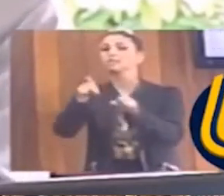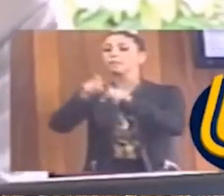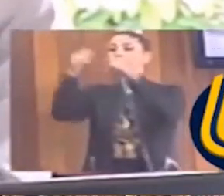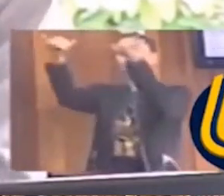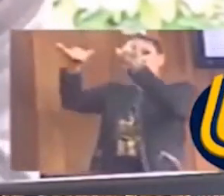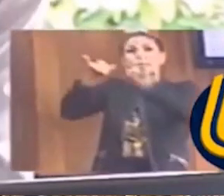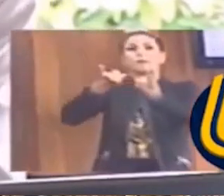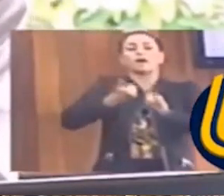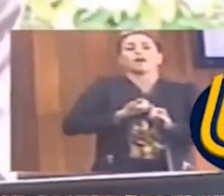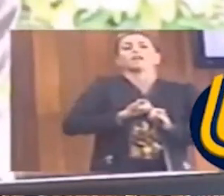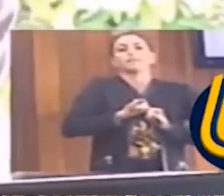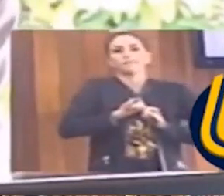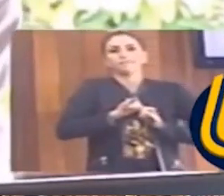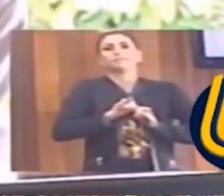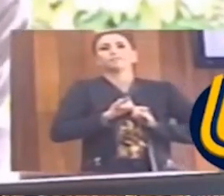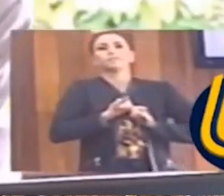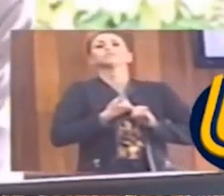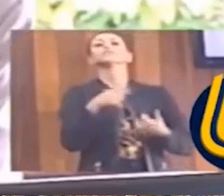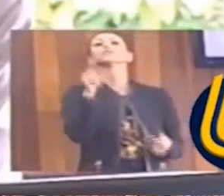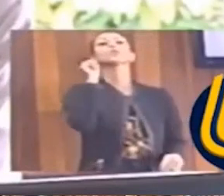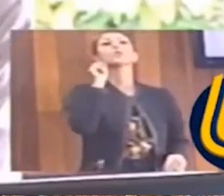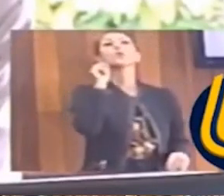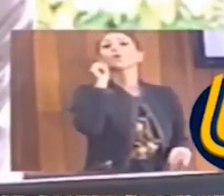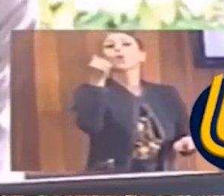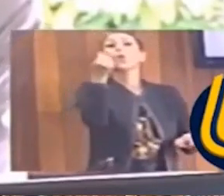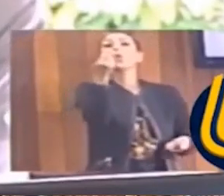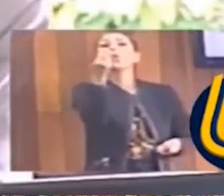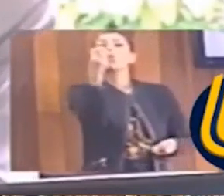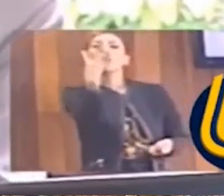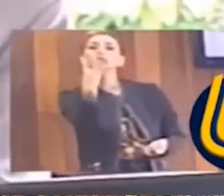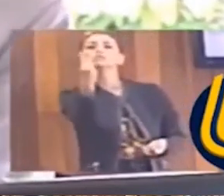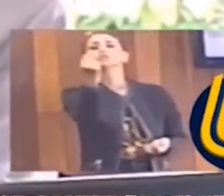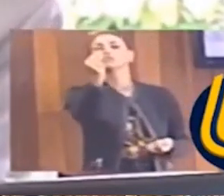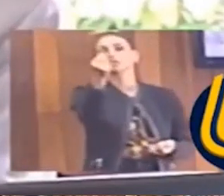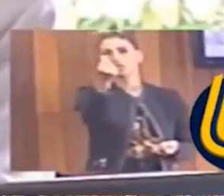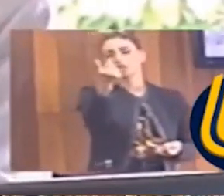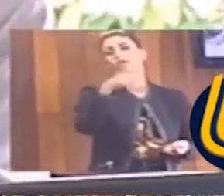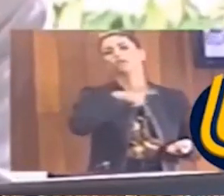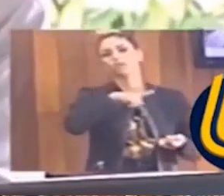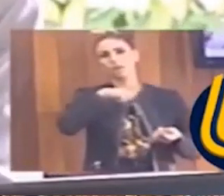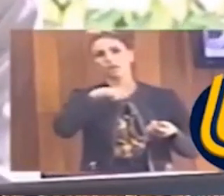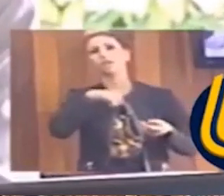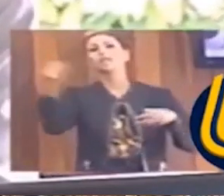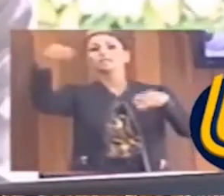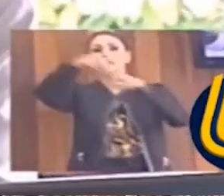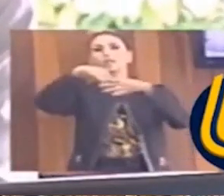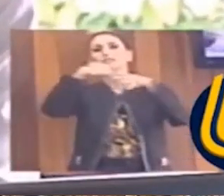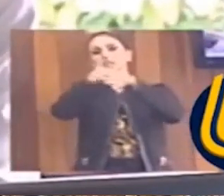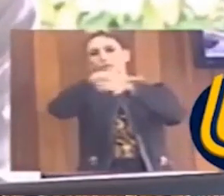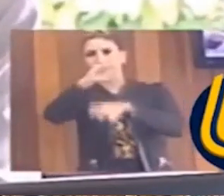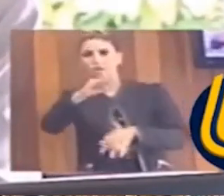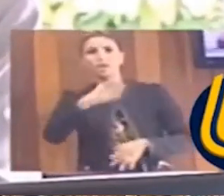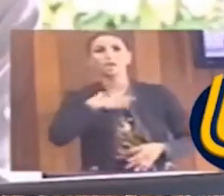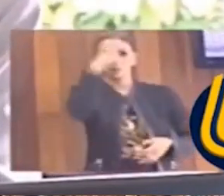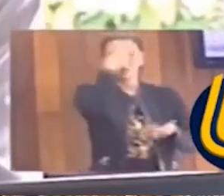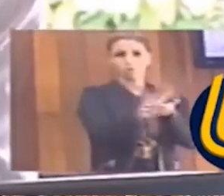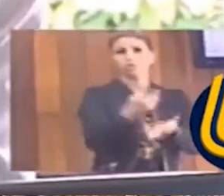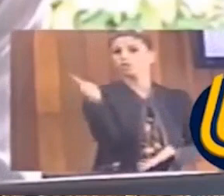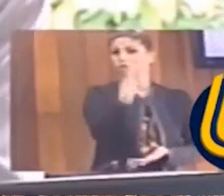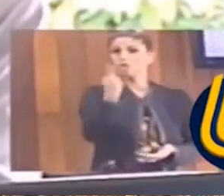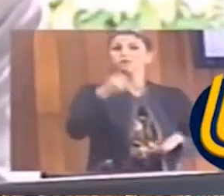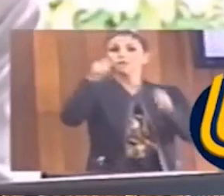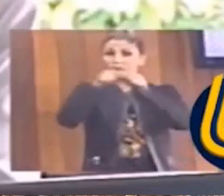do que foi o primeiro dia de arrecadação. Nós estamos intensificando e vamos intensificar